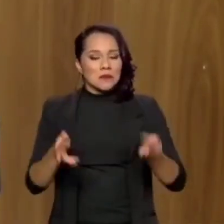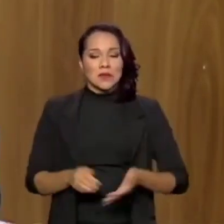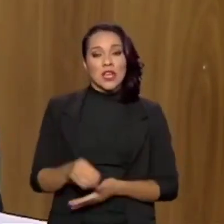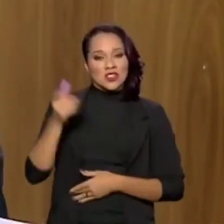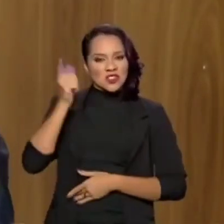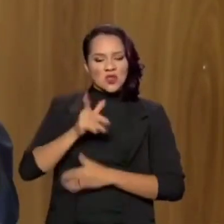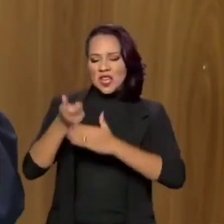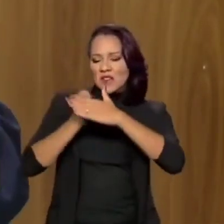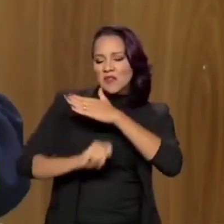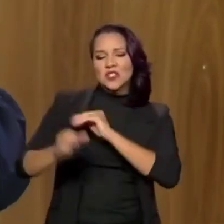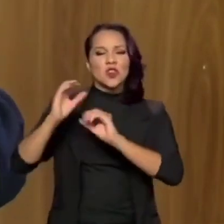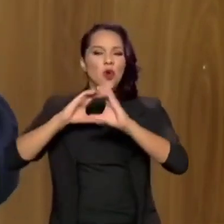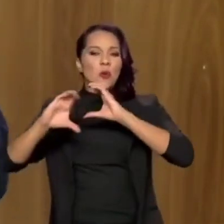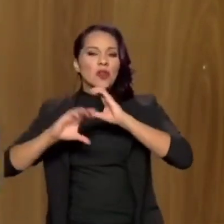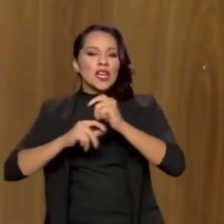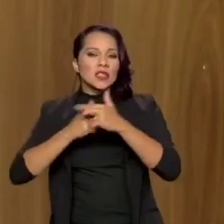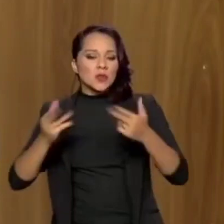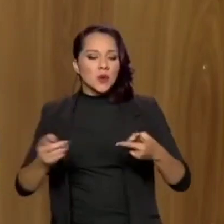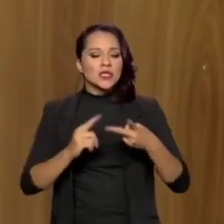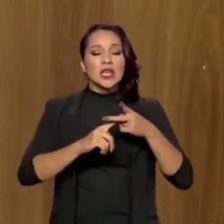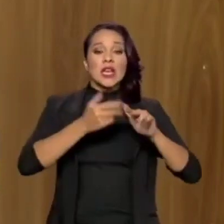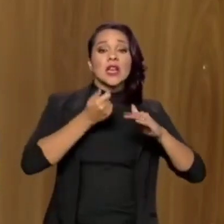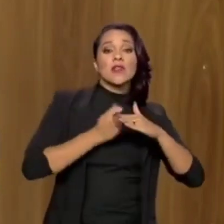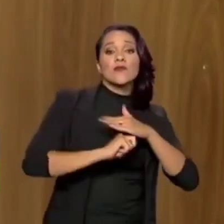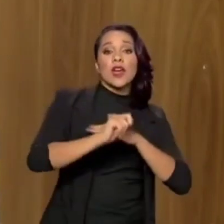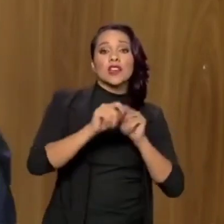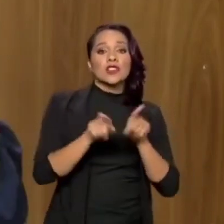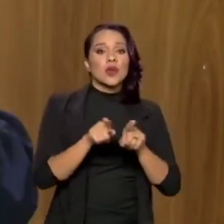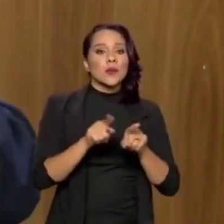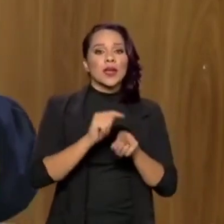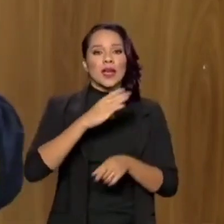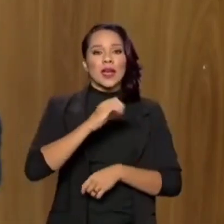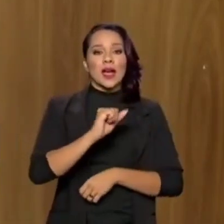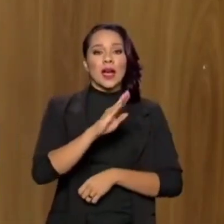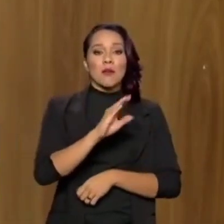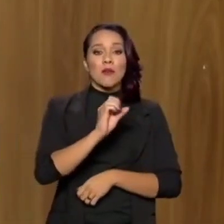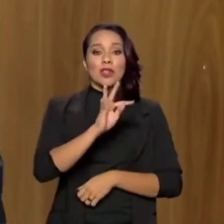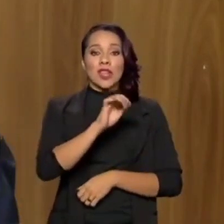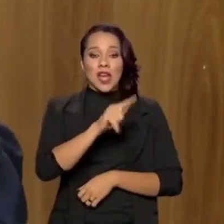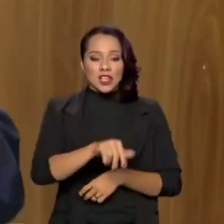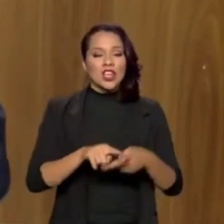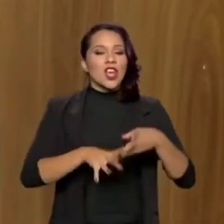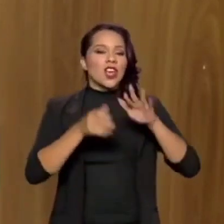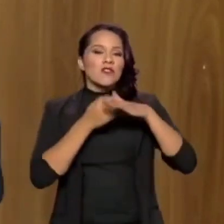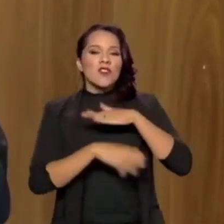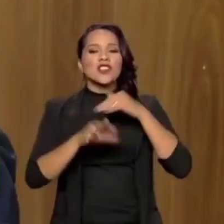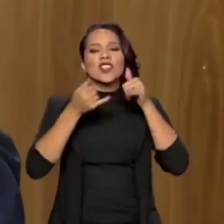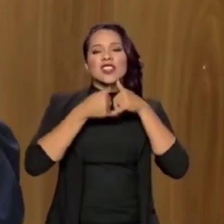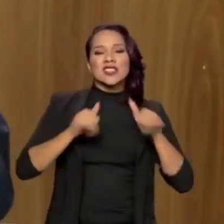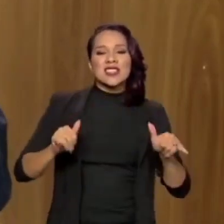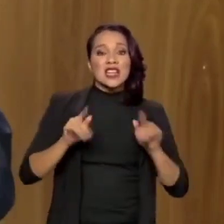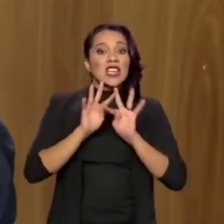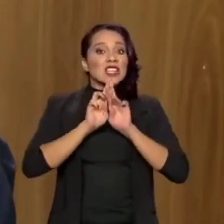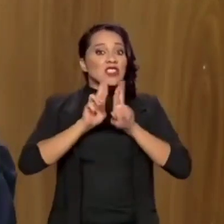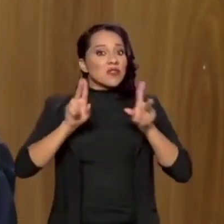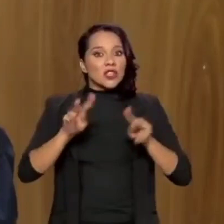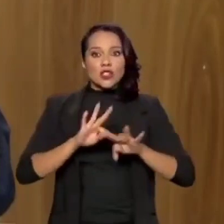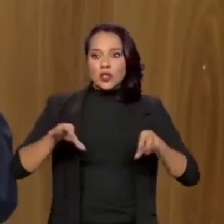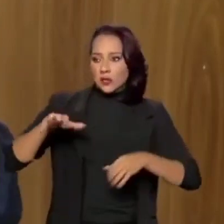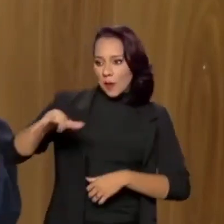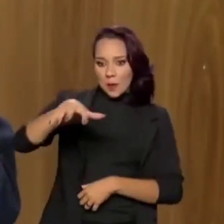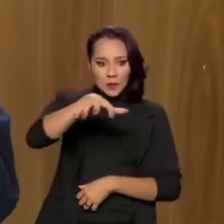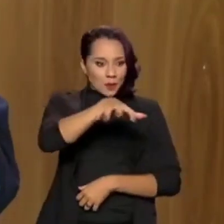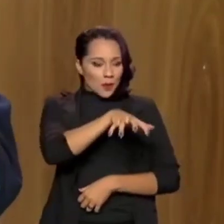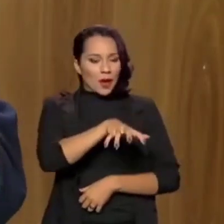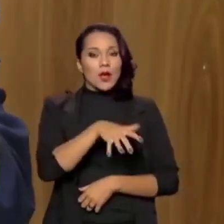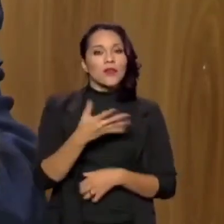em telecomunicações, em cabotagem, em setor elétrico, todos os investimentos, todos os setores. Por isso,